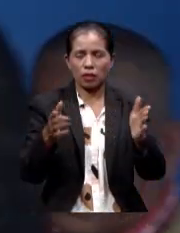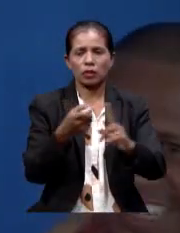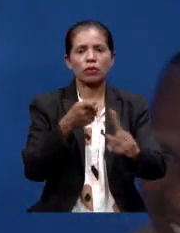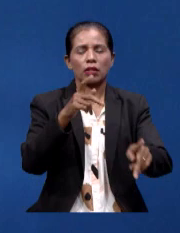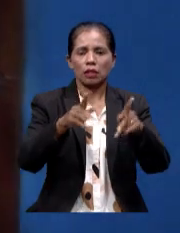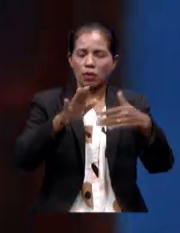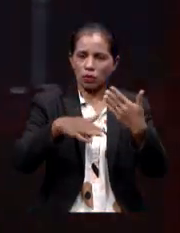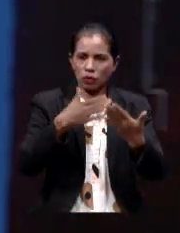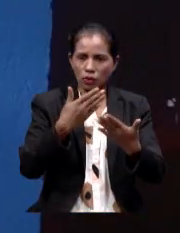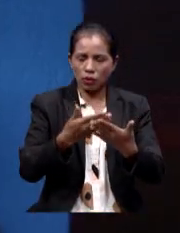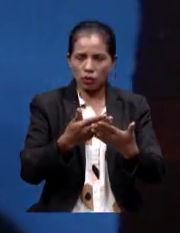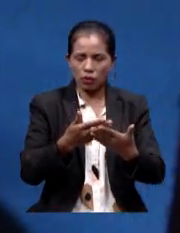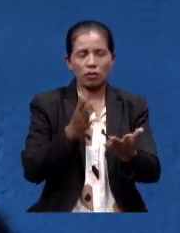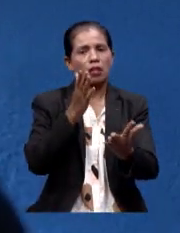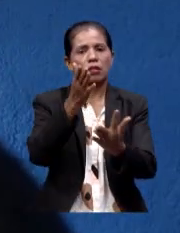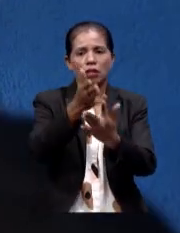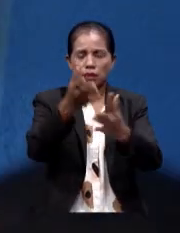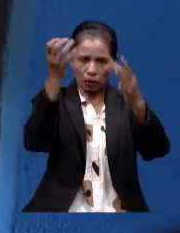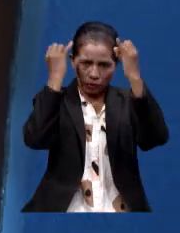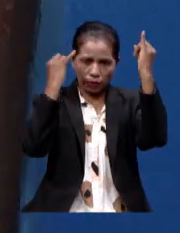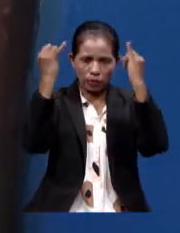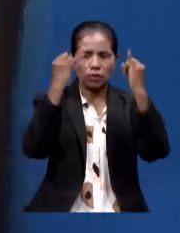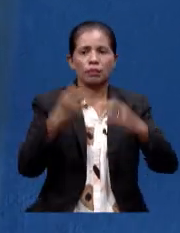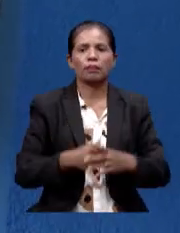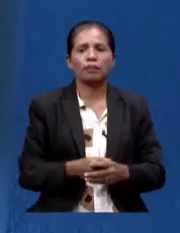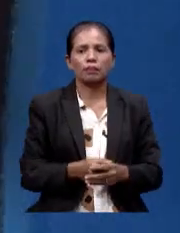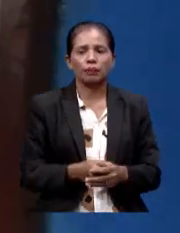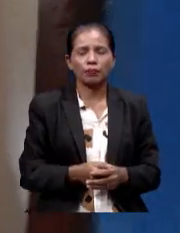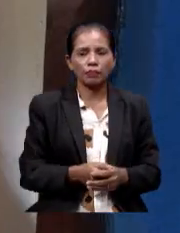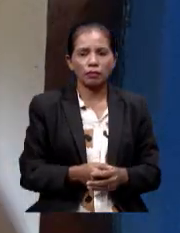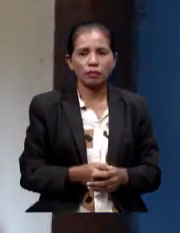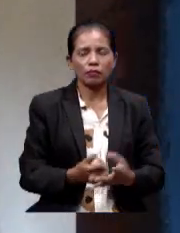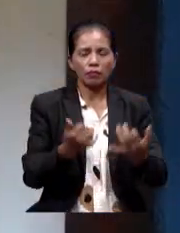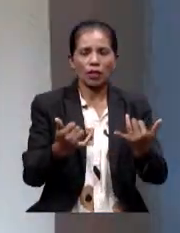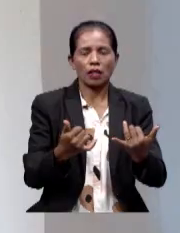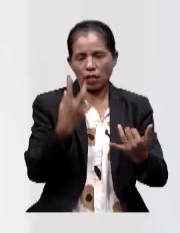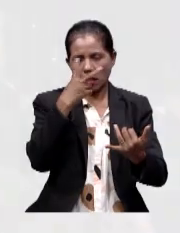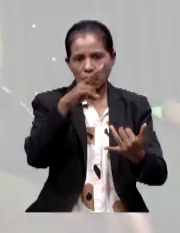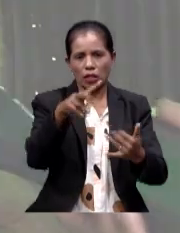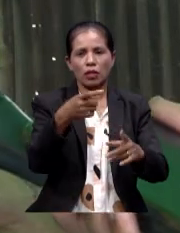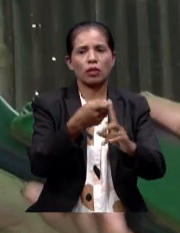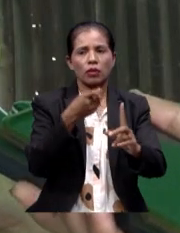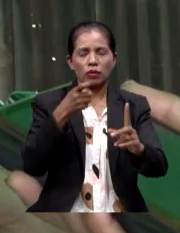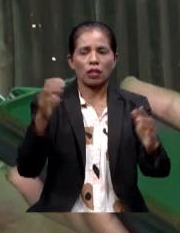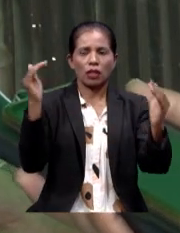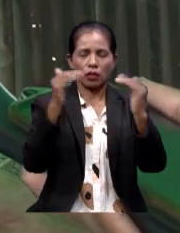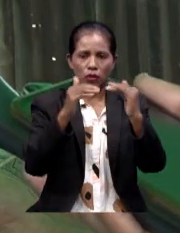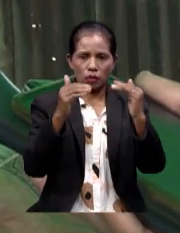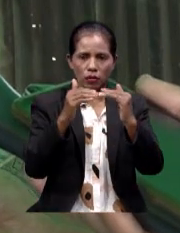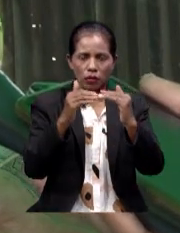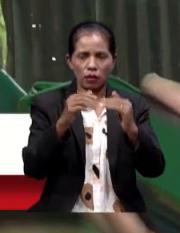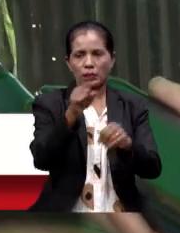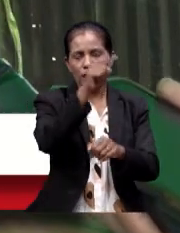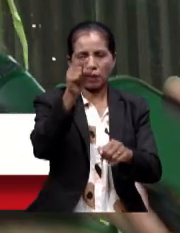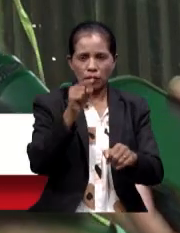comunidade atu acesso à informação e idane hare usi diálogo